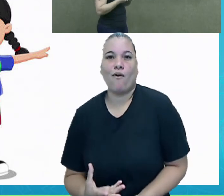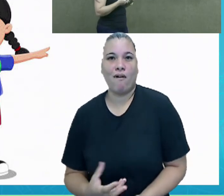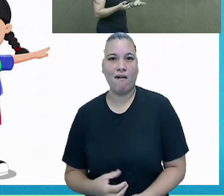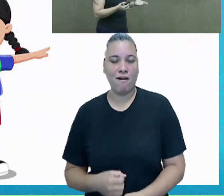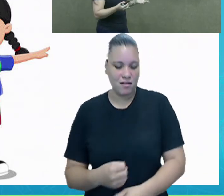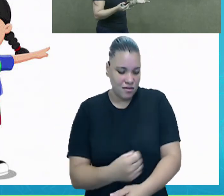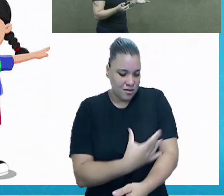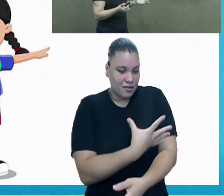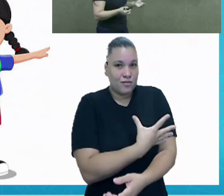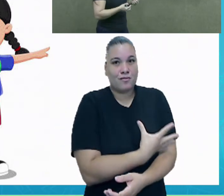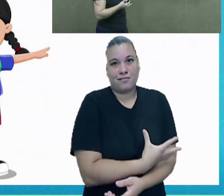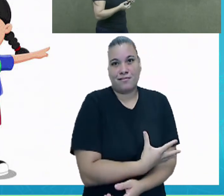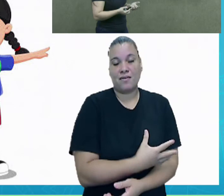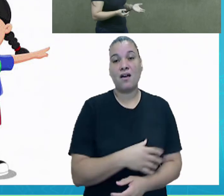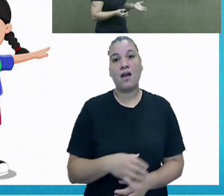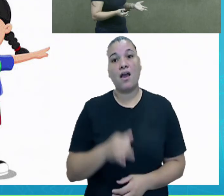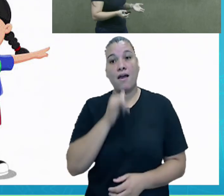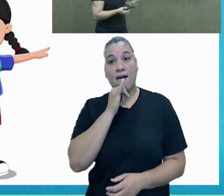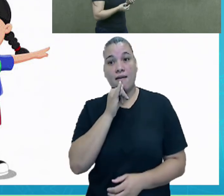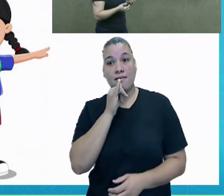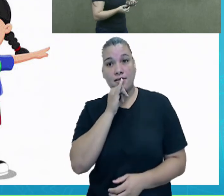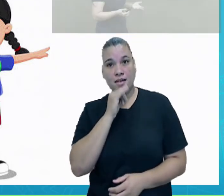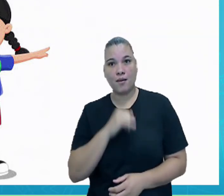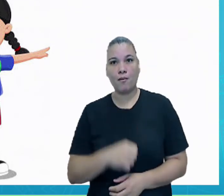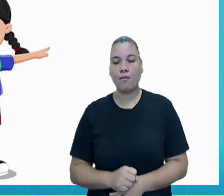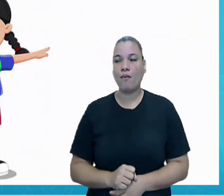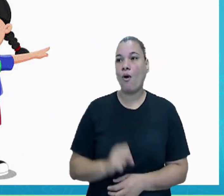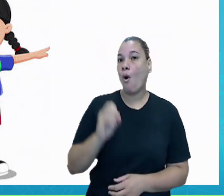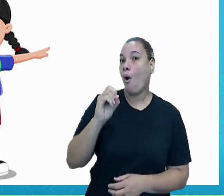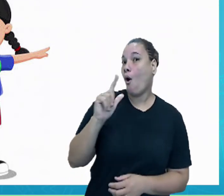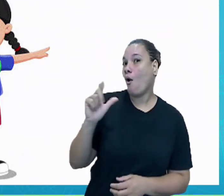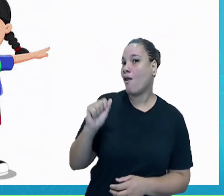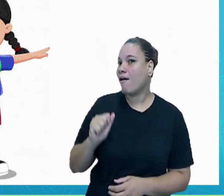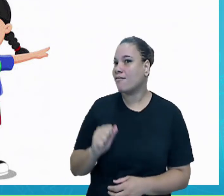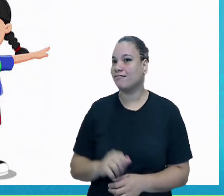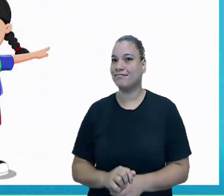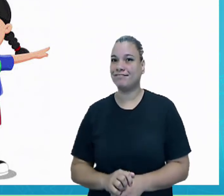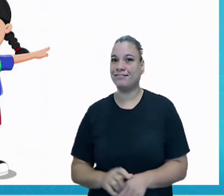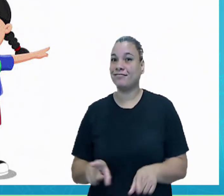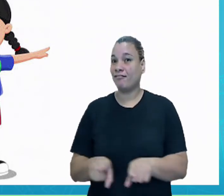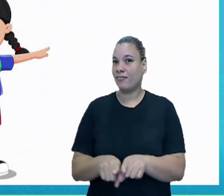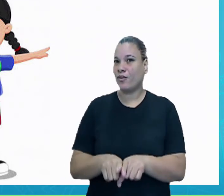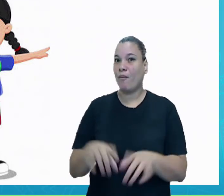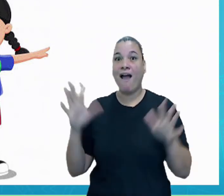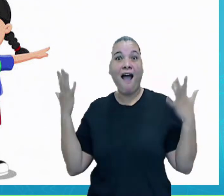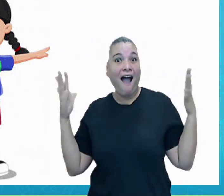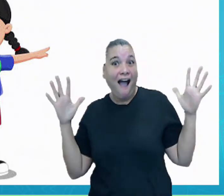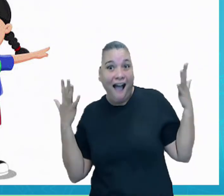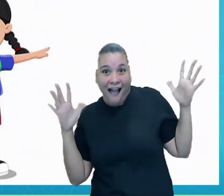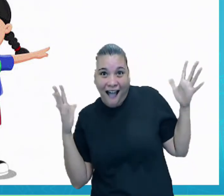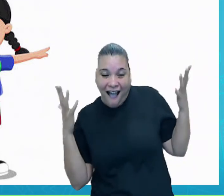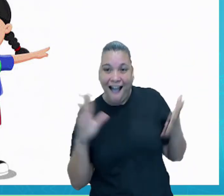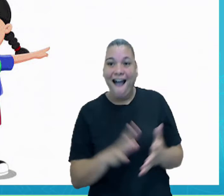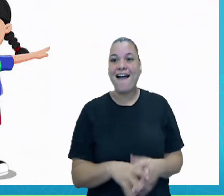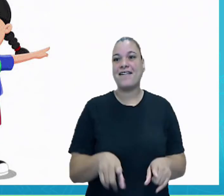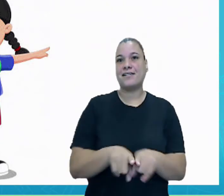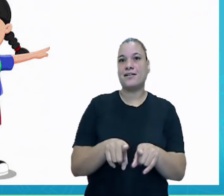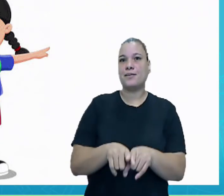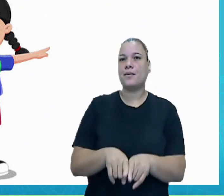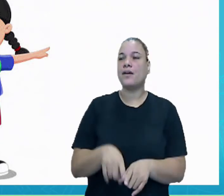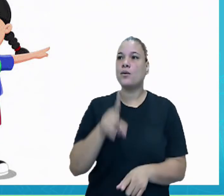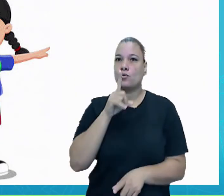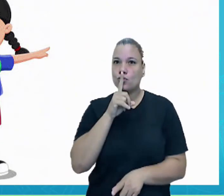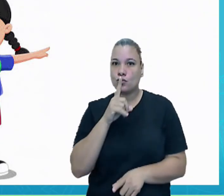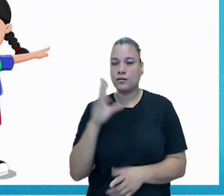como olá, viva, psiu. Olha o exemplo. Olá, sou a Maria. As